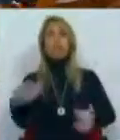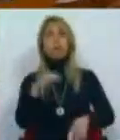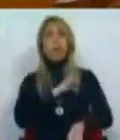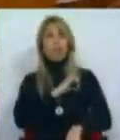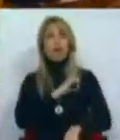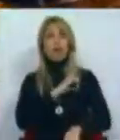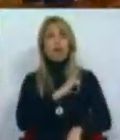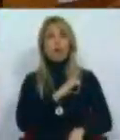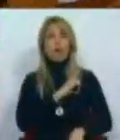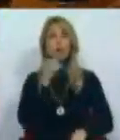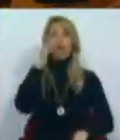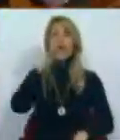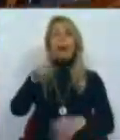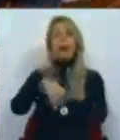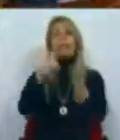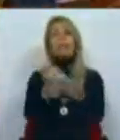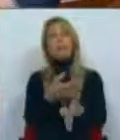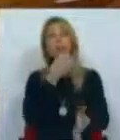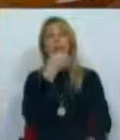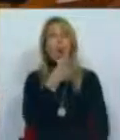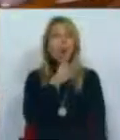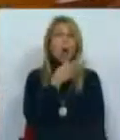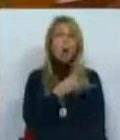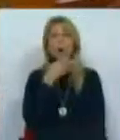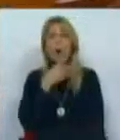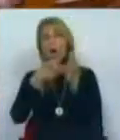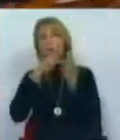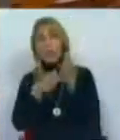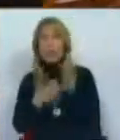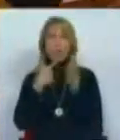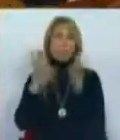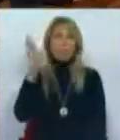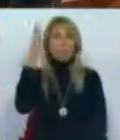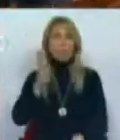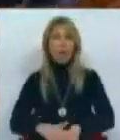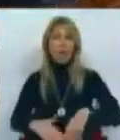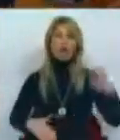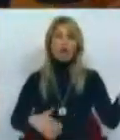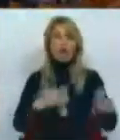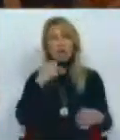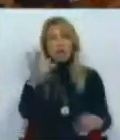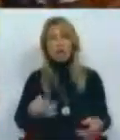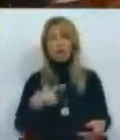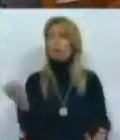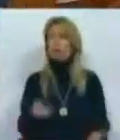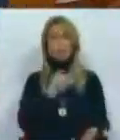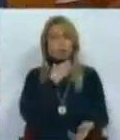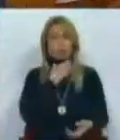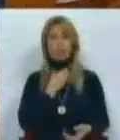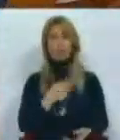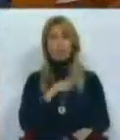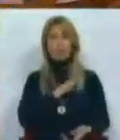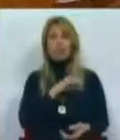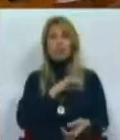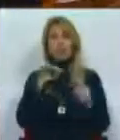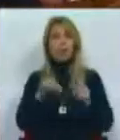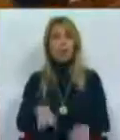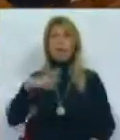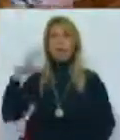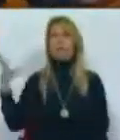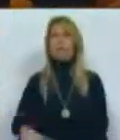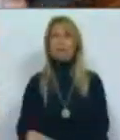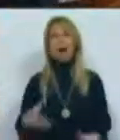desgraça, nomeadamente os da esquerda, apontavam para aquilo que seria a falência das privatizações em Portugal,